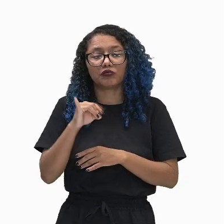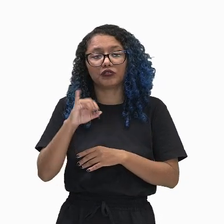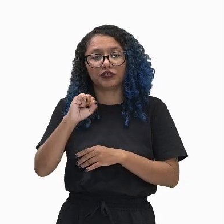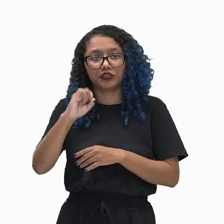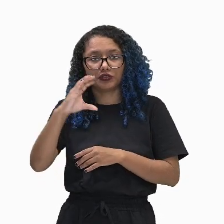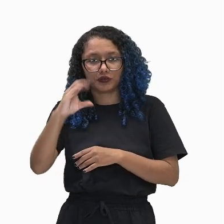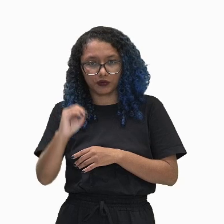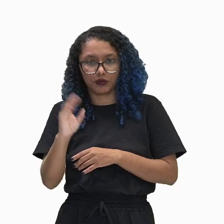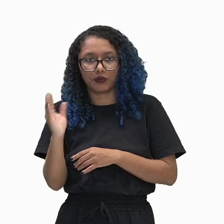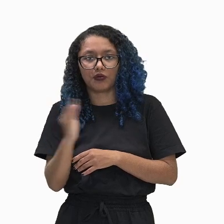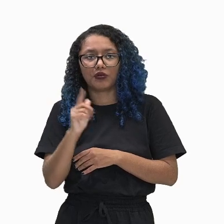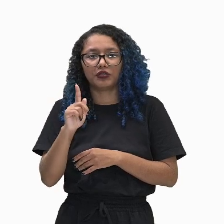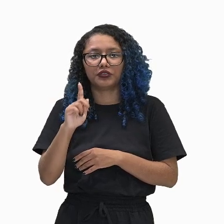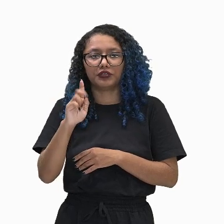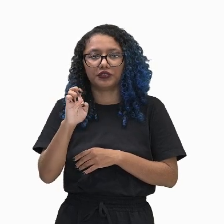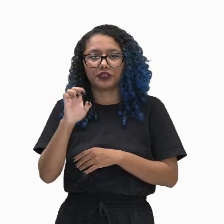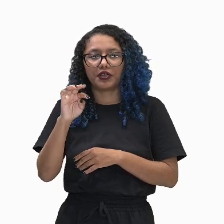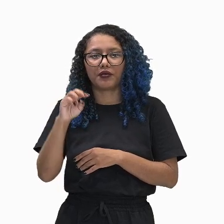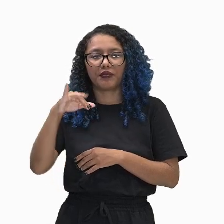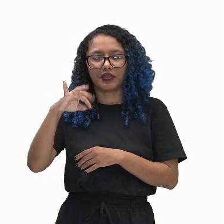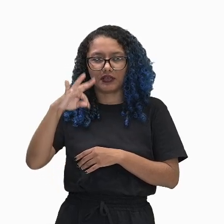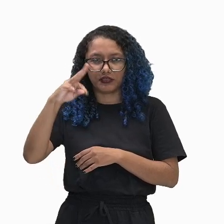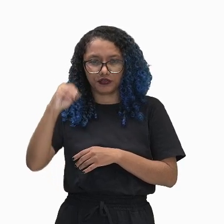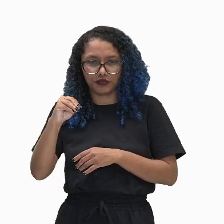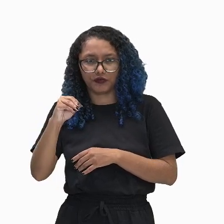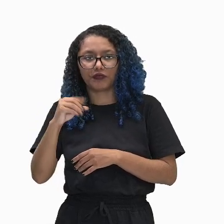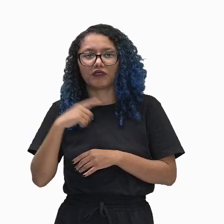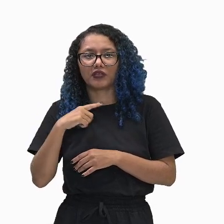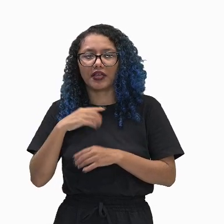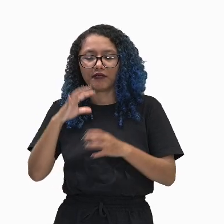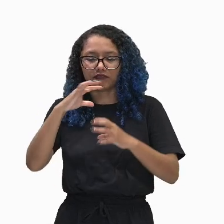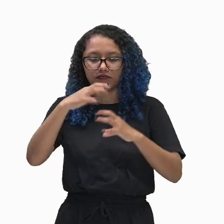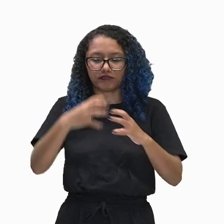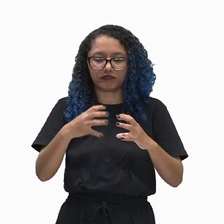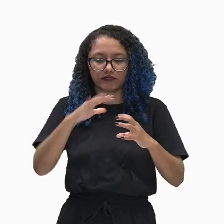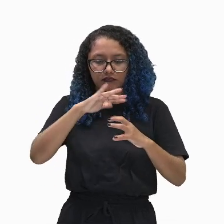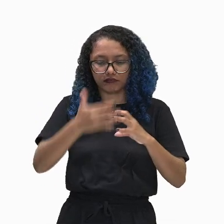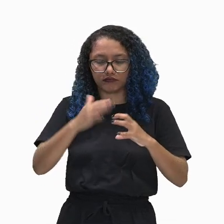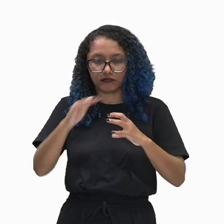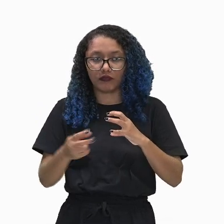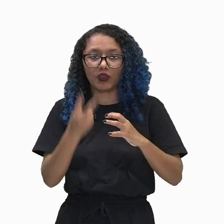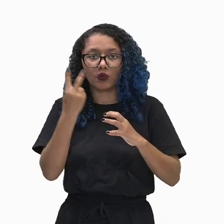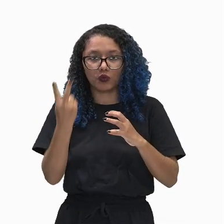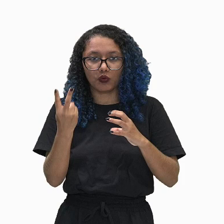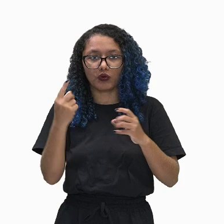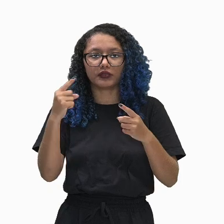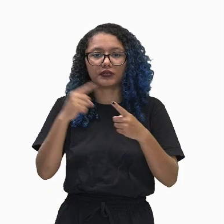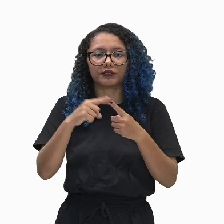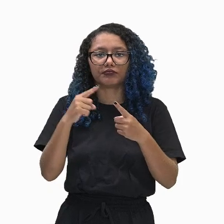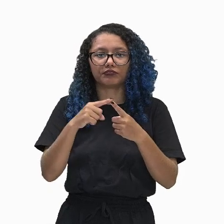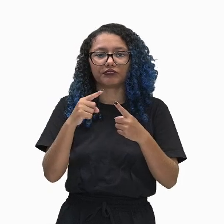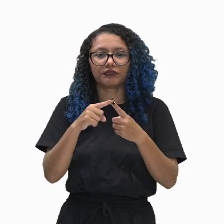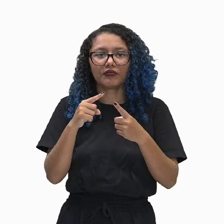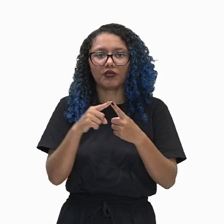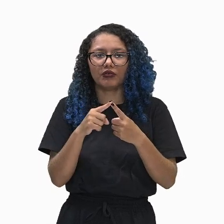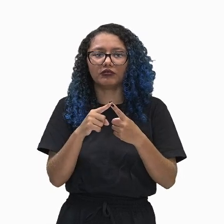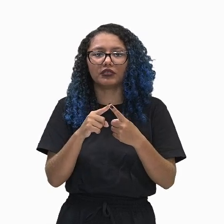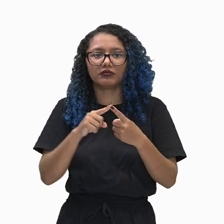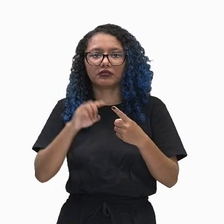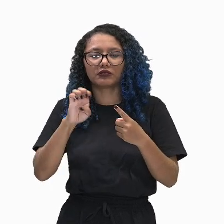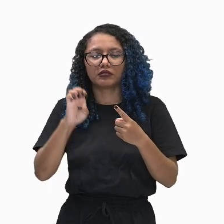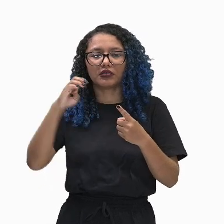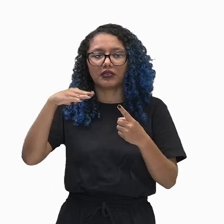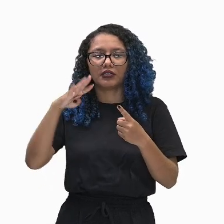blastocisto vai se dividir em duas camadas principais de células. Uma delas é o embrioblasto, que se tornará